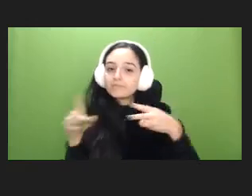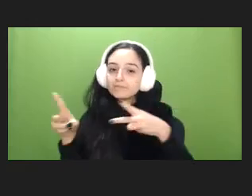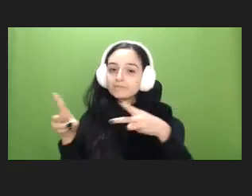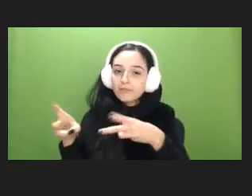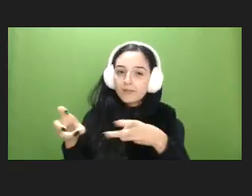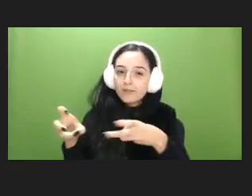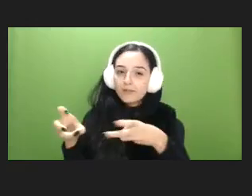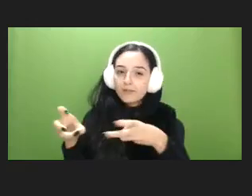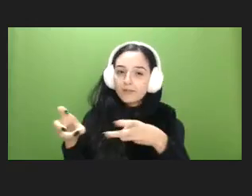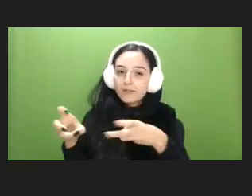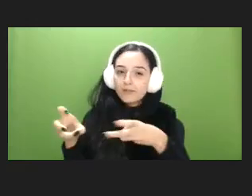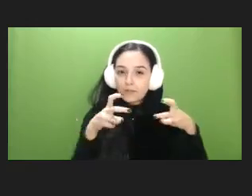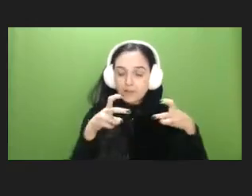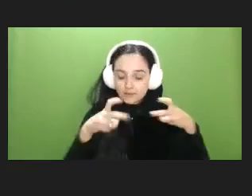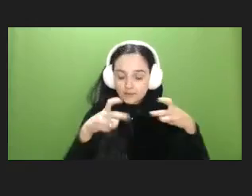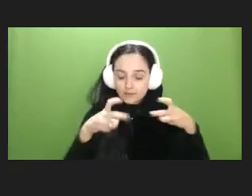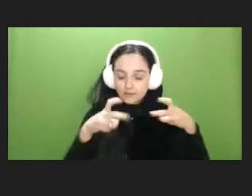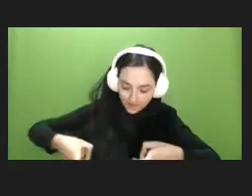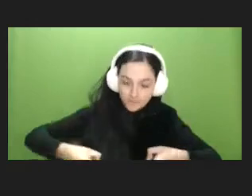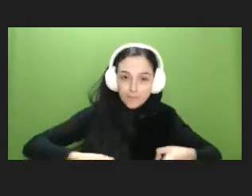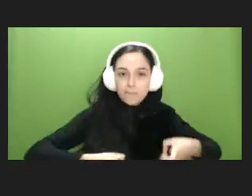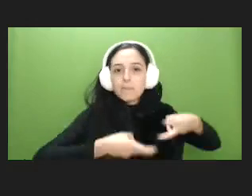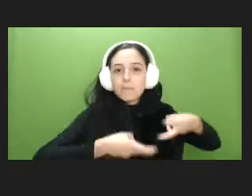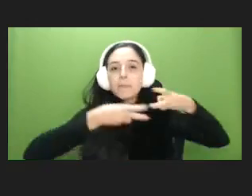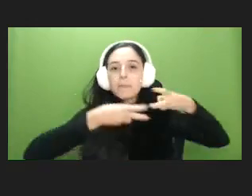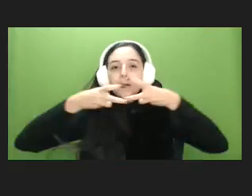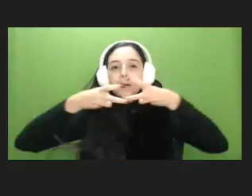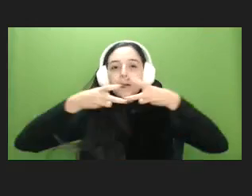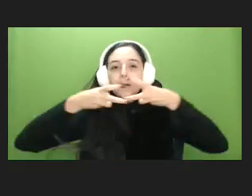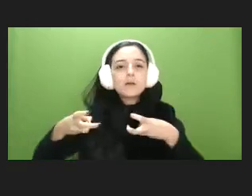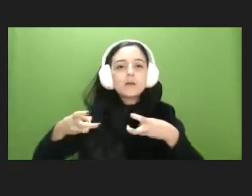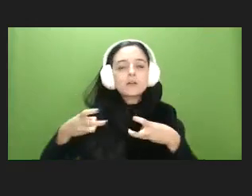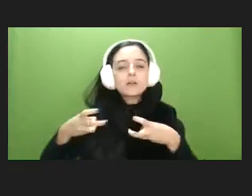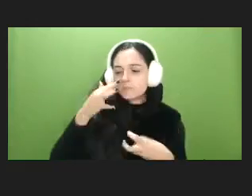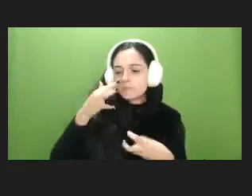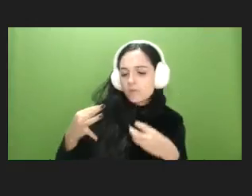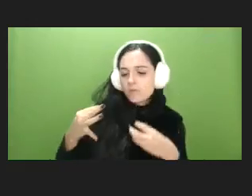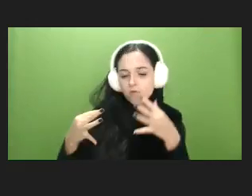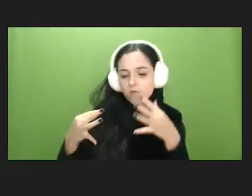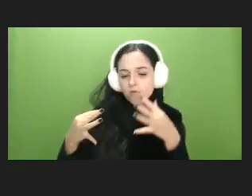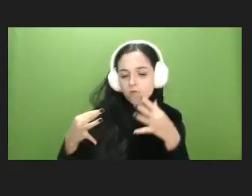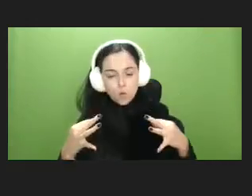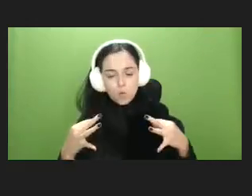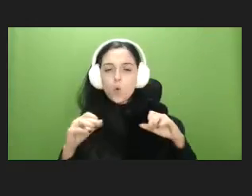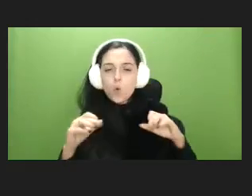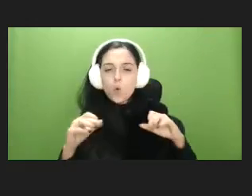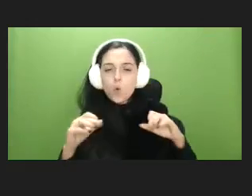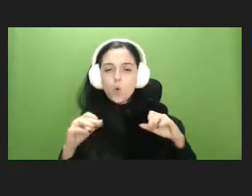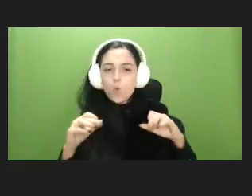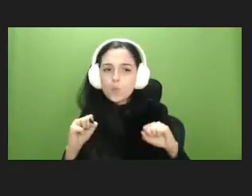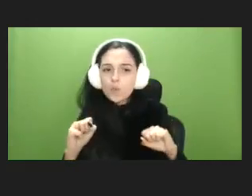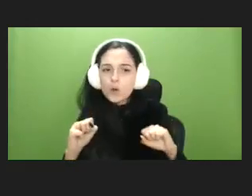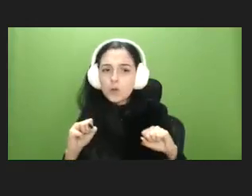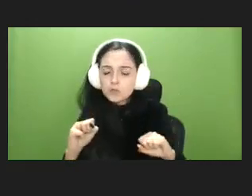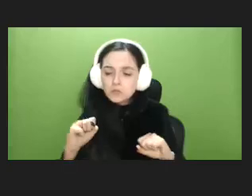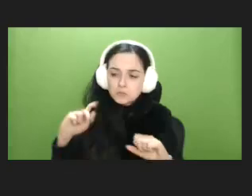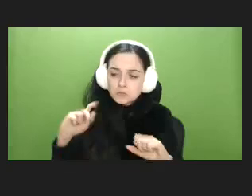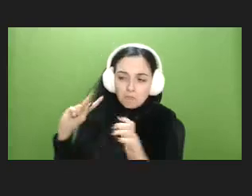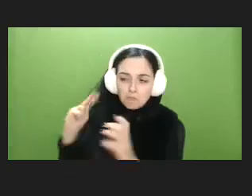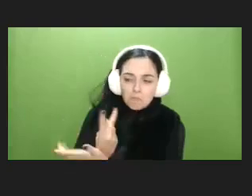do nosso próprio corpo, quando que está chamando a atenção, o que que eu posso estar vendo,